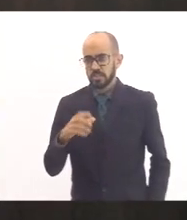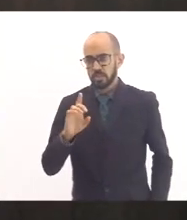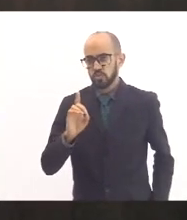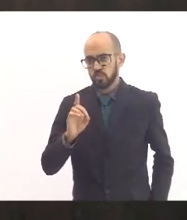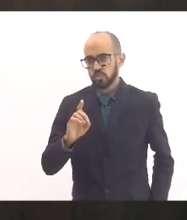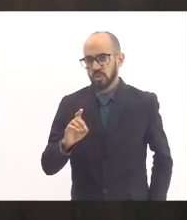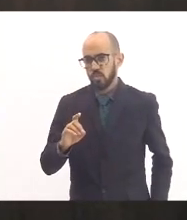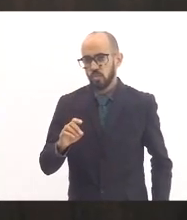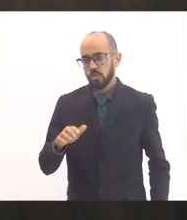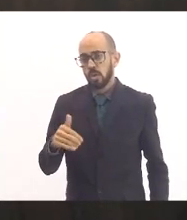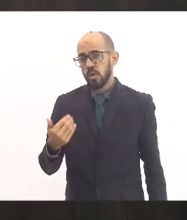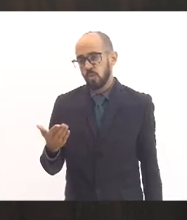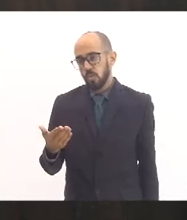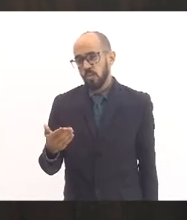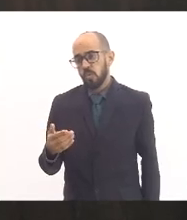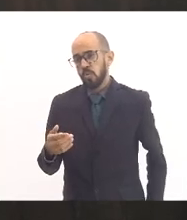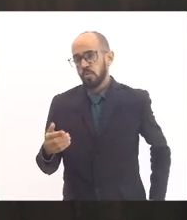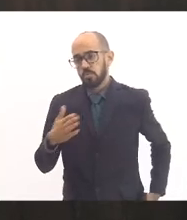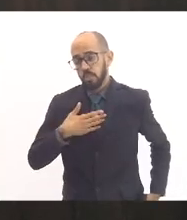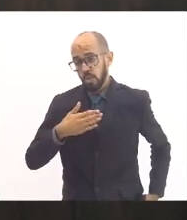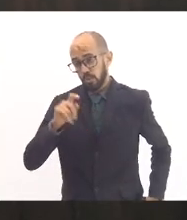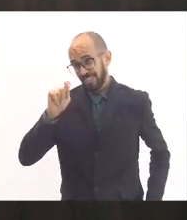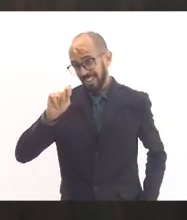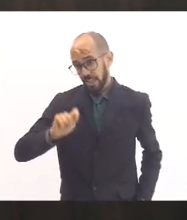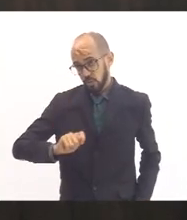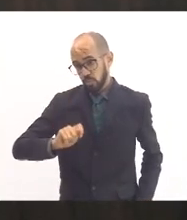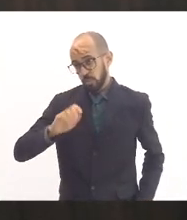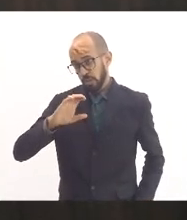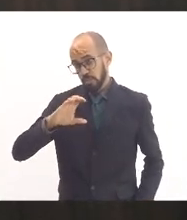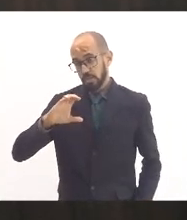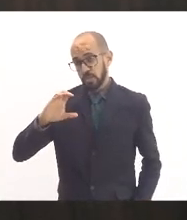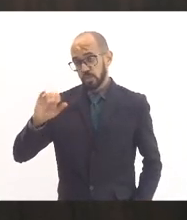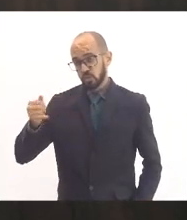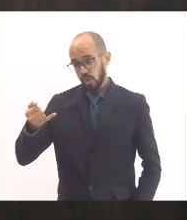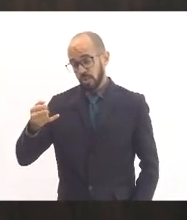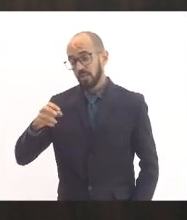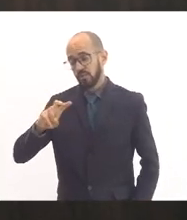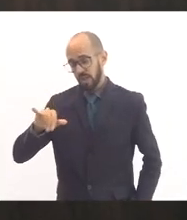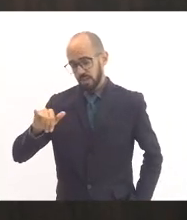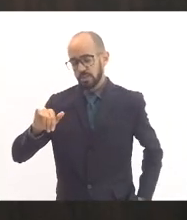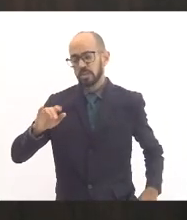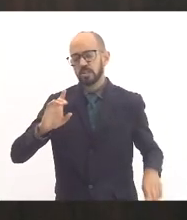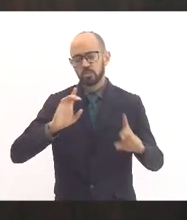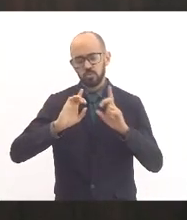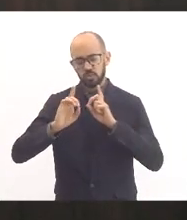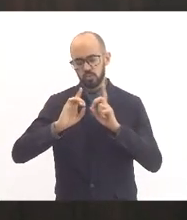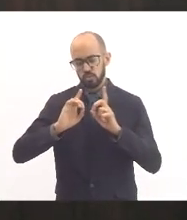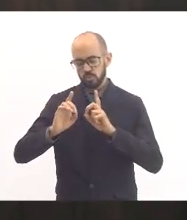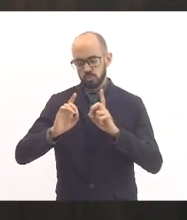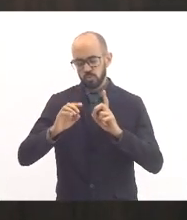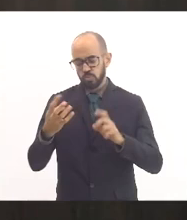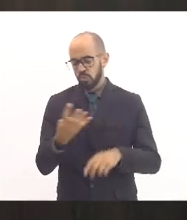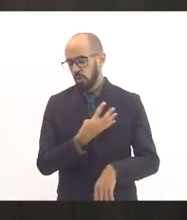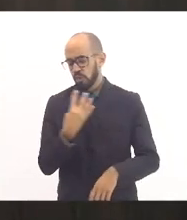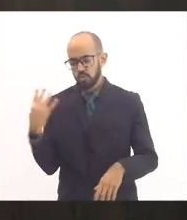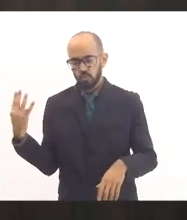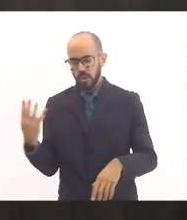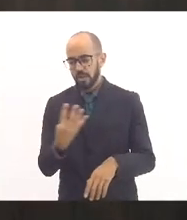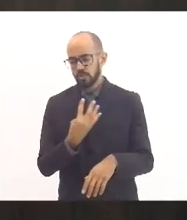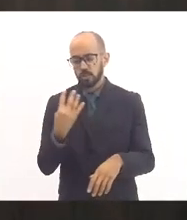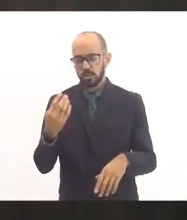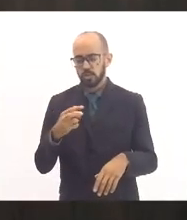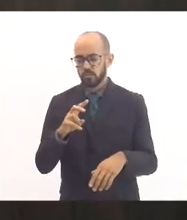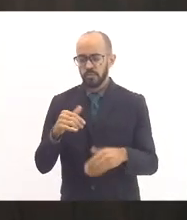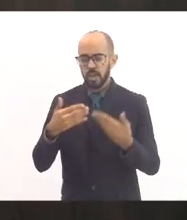que o meu texto para a ccj será profundamente discutido por nós quatro deputados e que